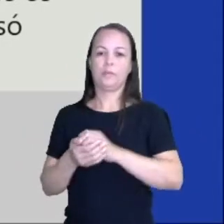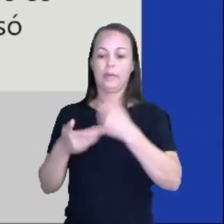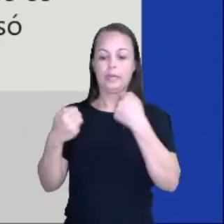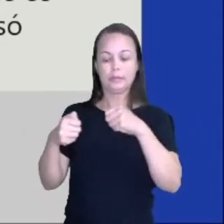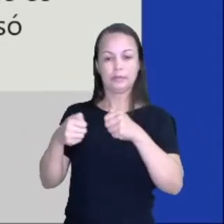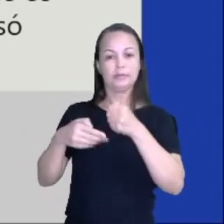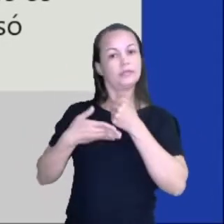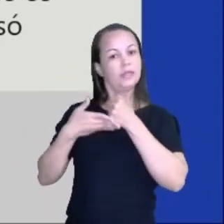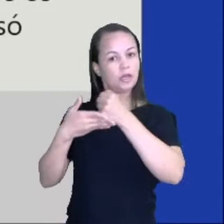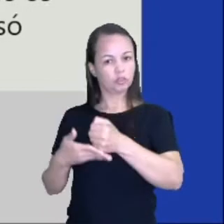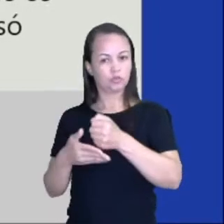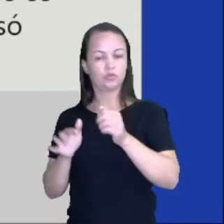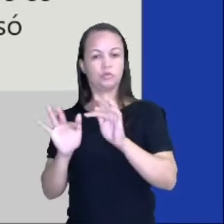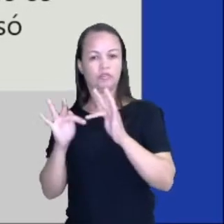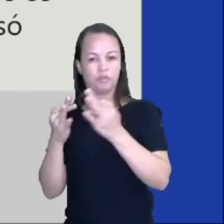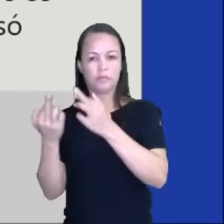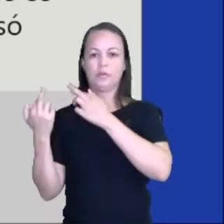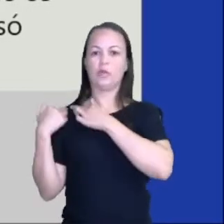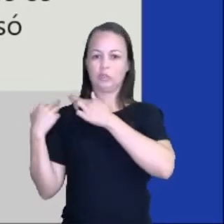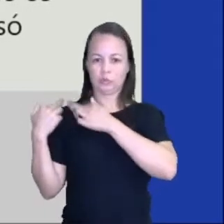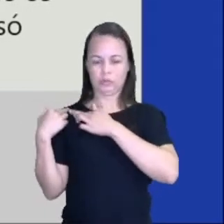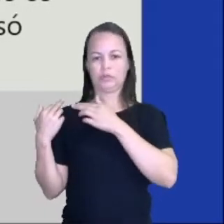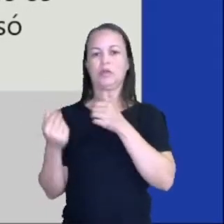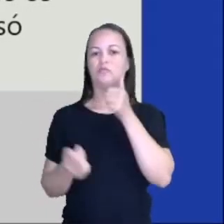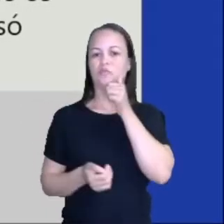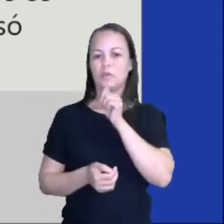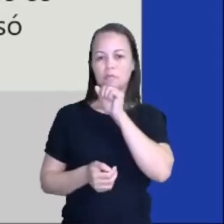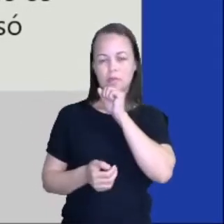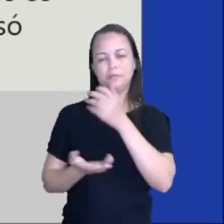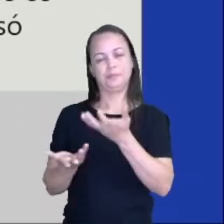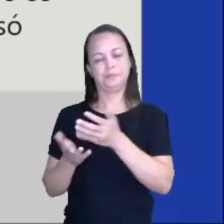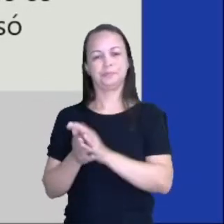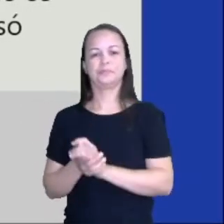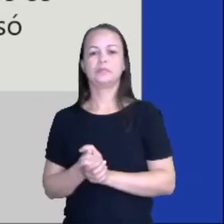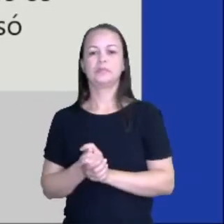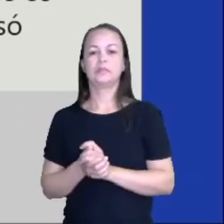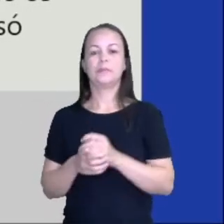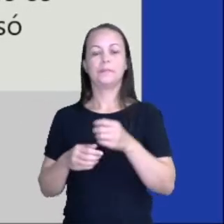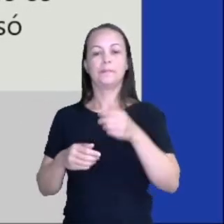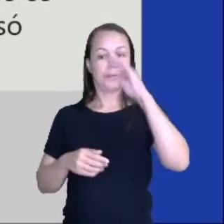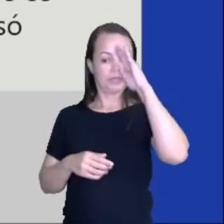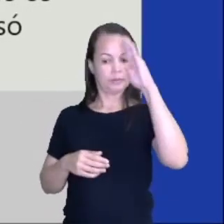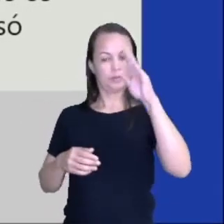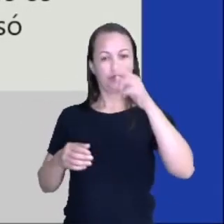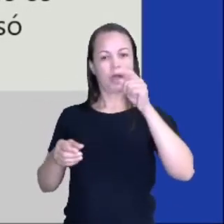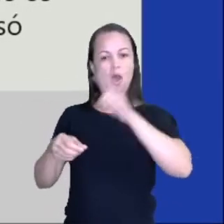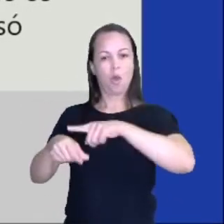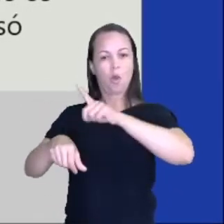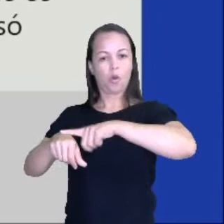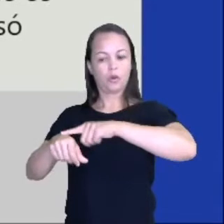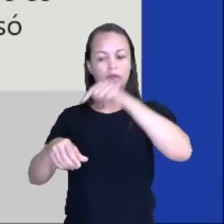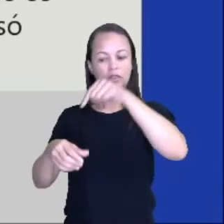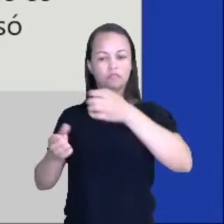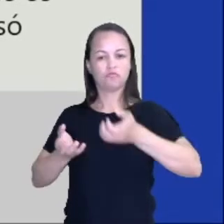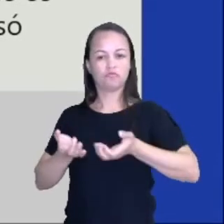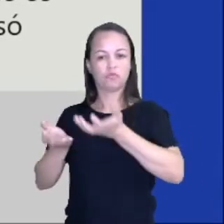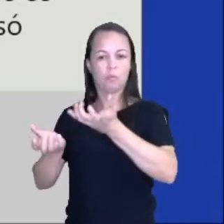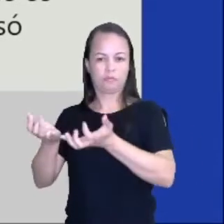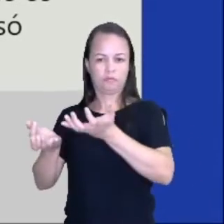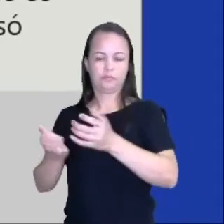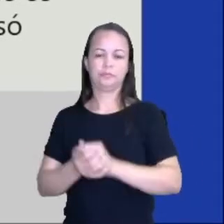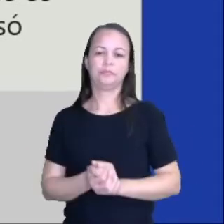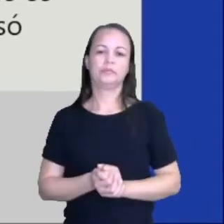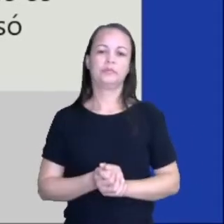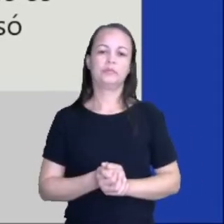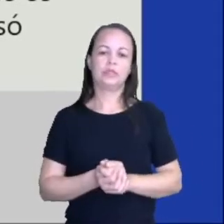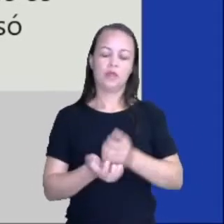fazer, principalmente a parte que for para o fogo. Aí o modo de preparar. Aqueça o óleo na panela